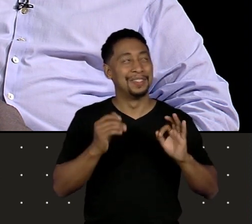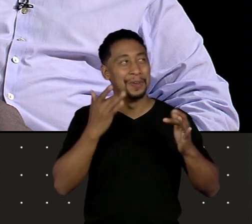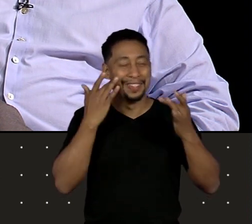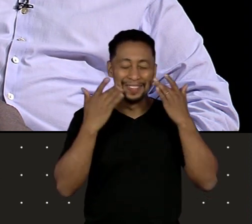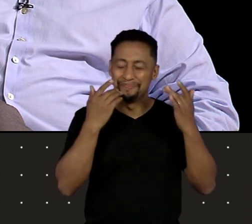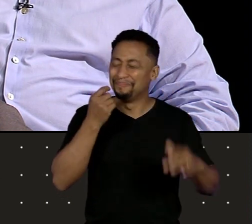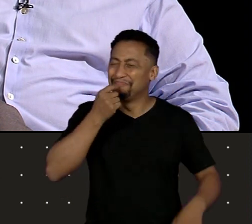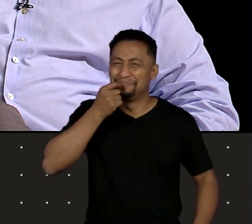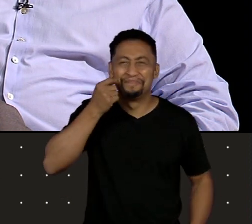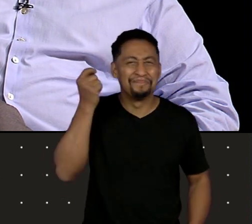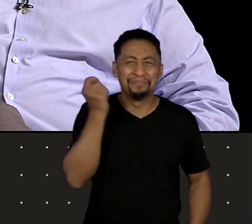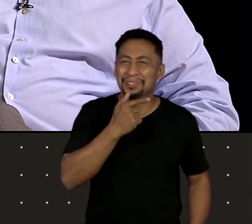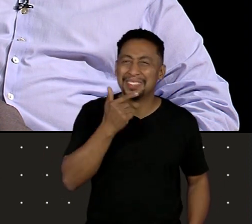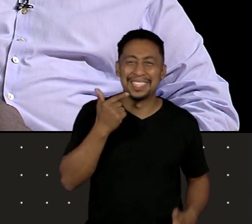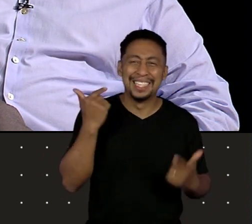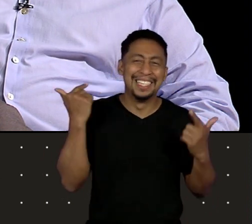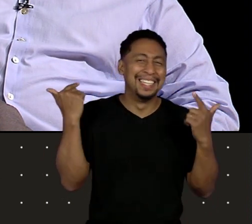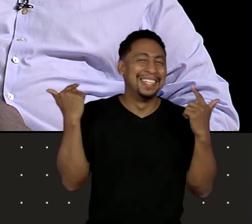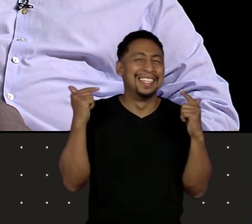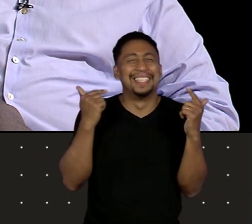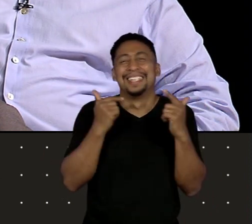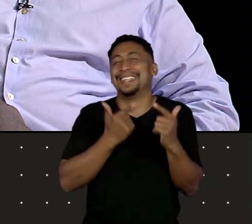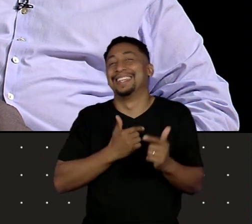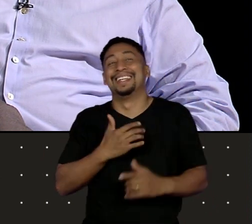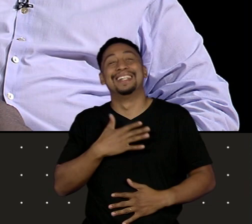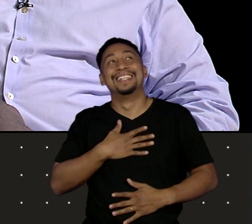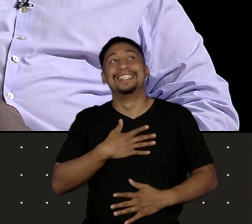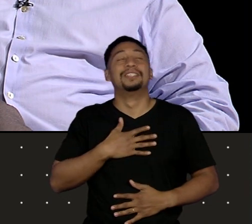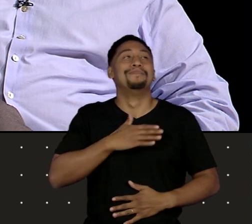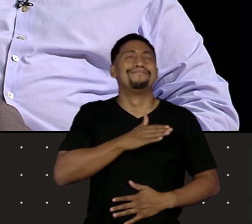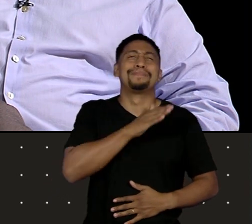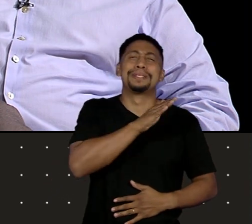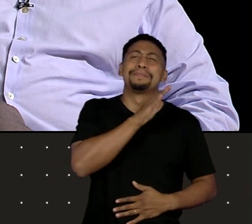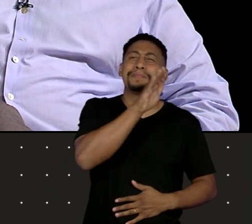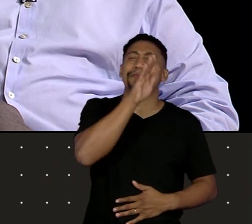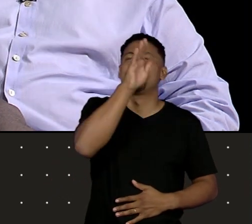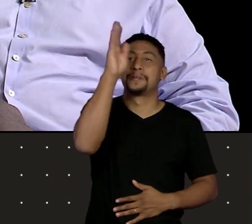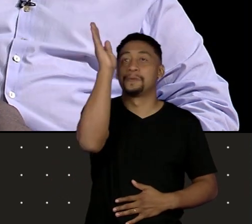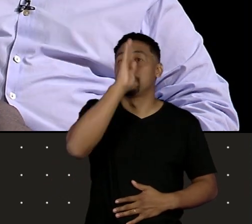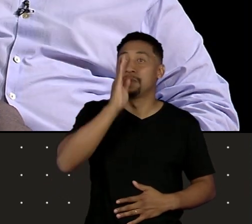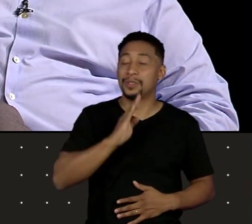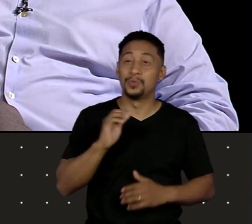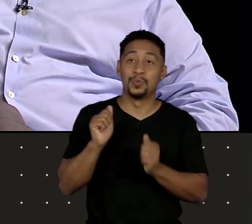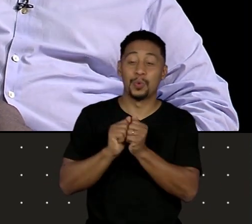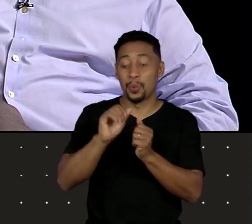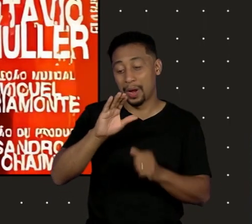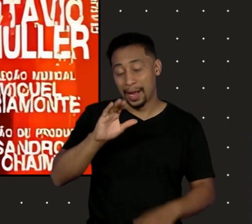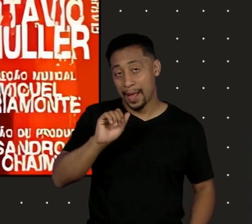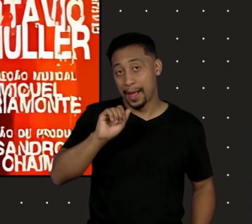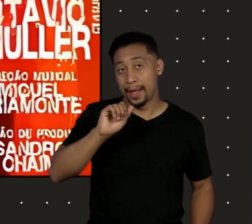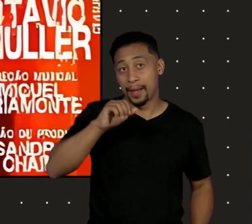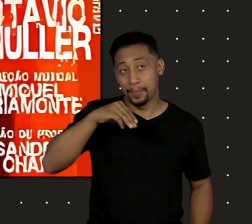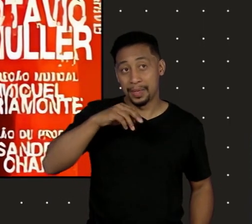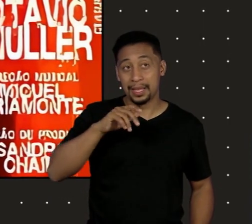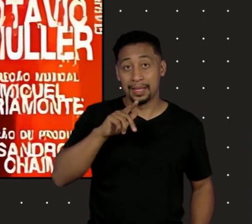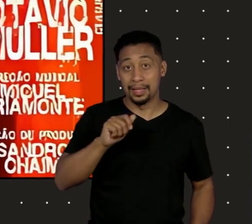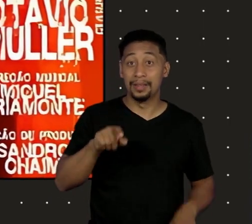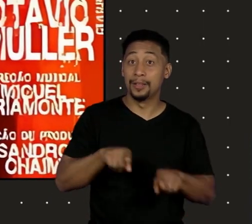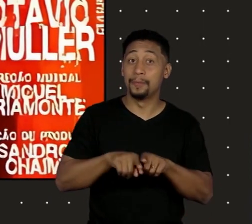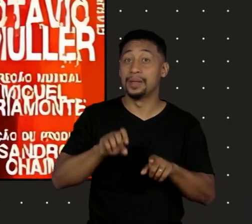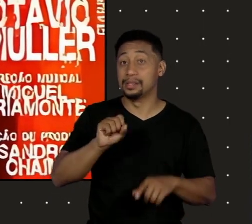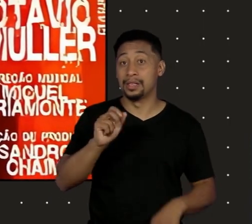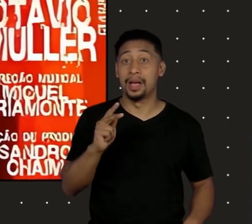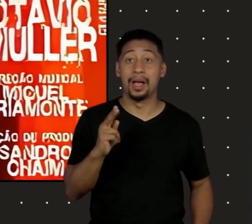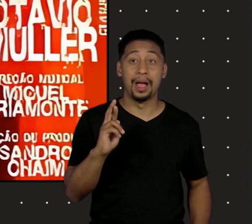juntos. Ficamos muito tempo em cartaz, rodando pelo Brasil com Camila Baker, a saga continua. Nossa, como eu me divertia